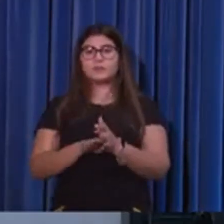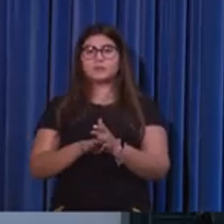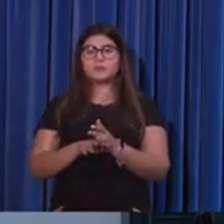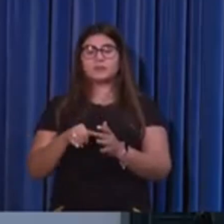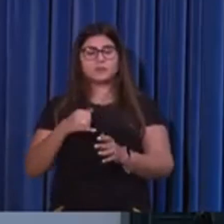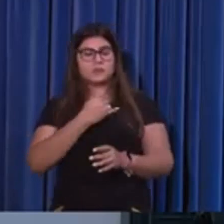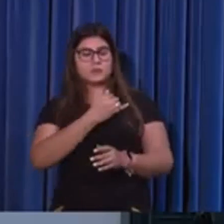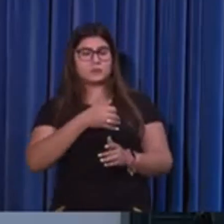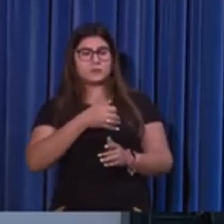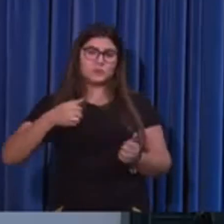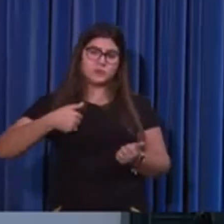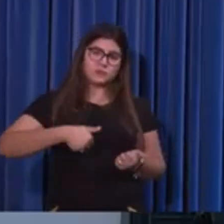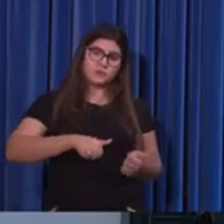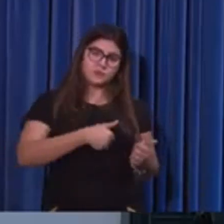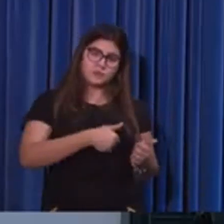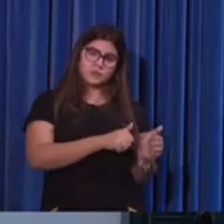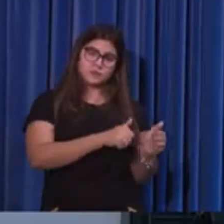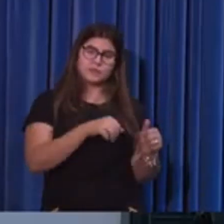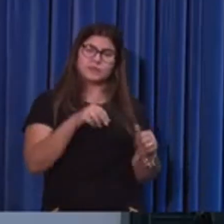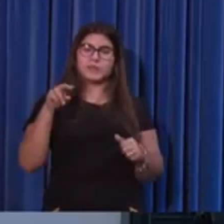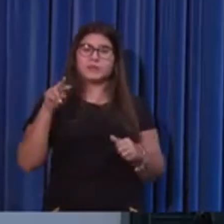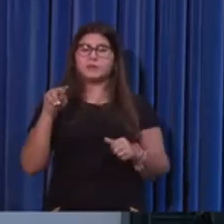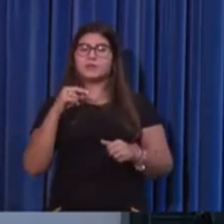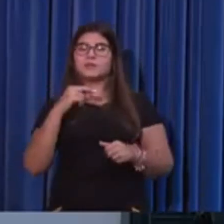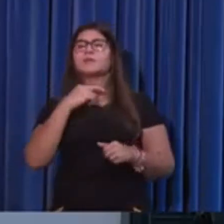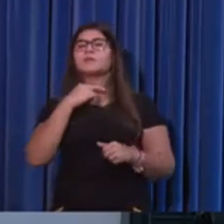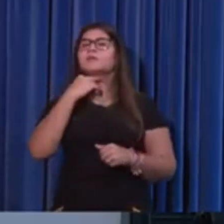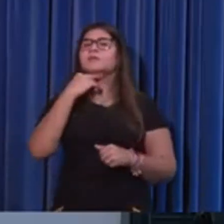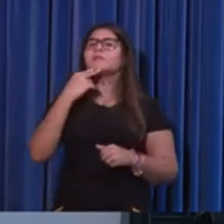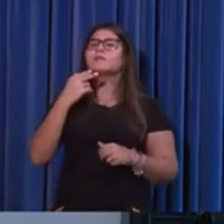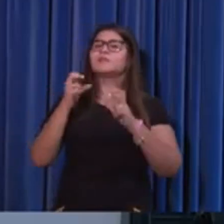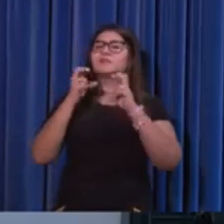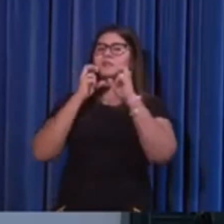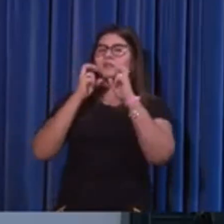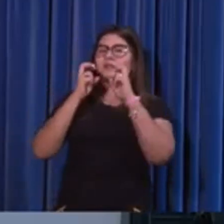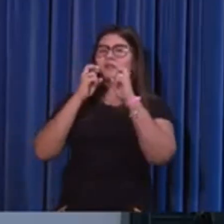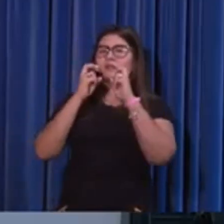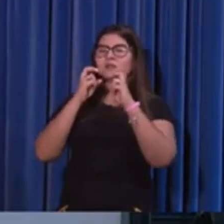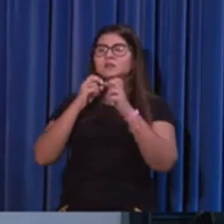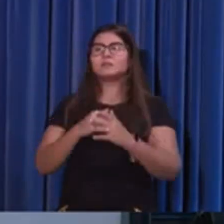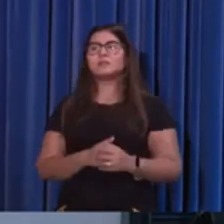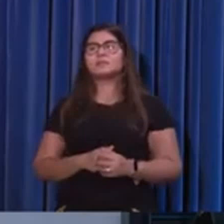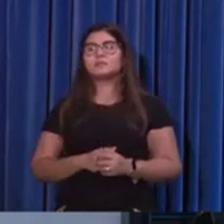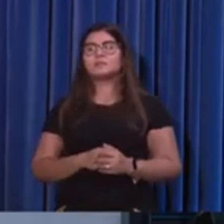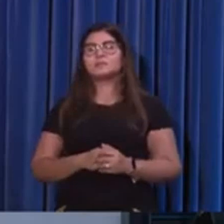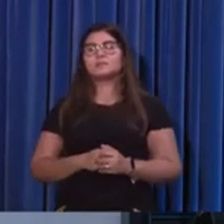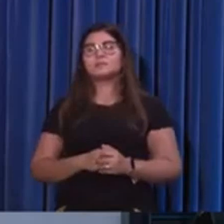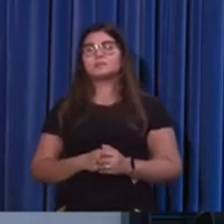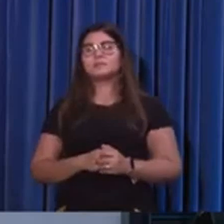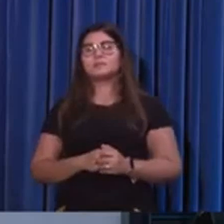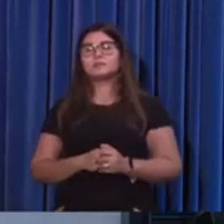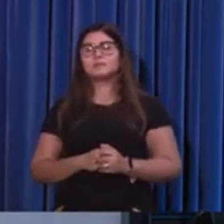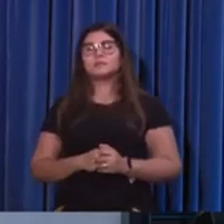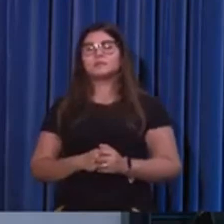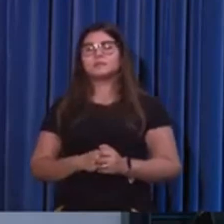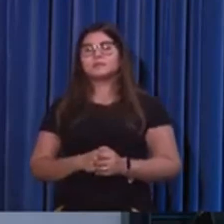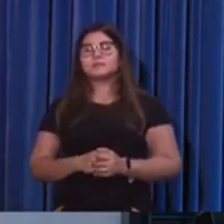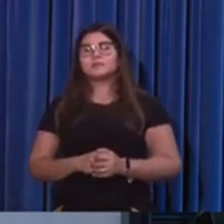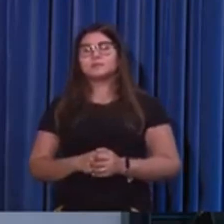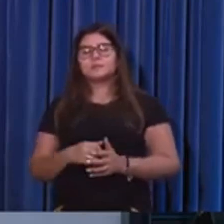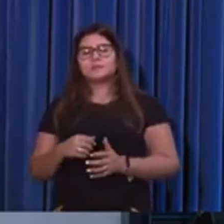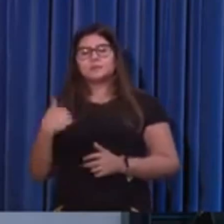a voz que clama no deserto: endireitai os vossos caminhos. E aí nós sabemos do